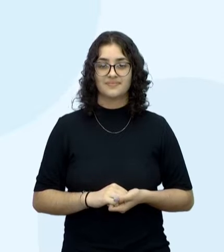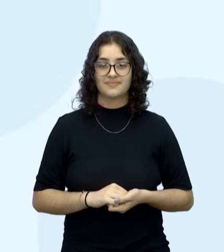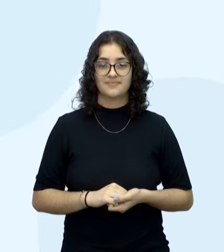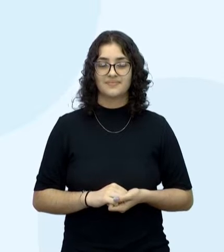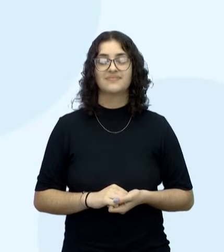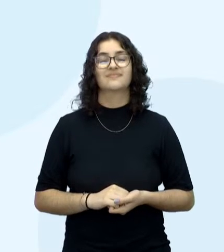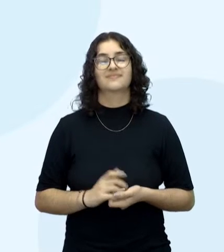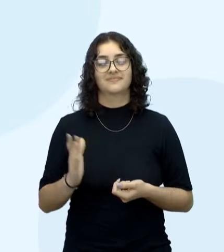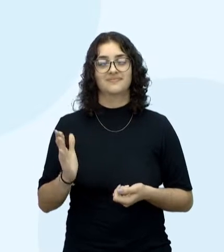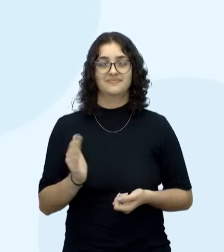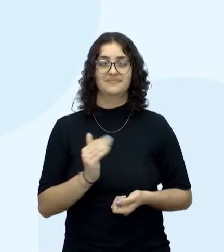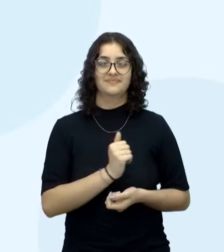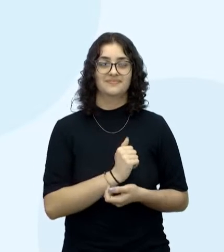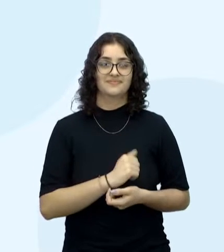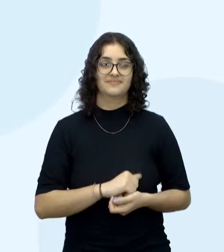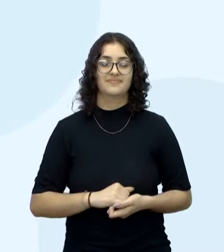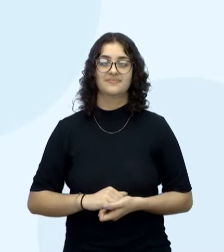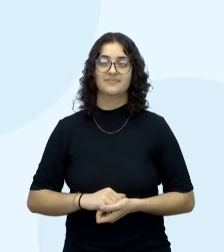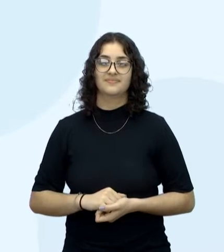Vamos lá.